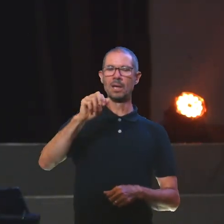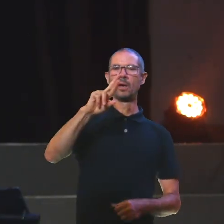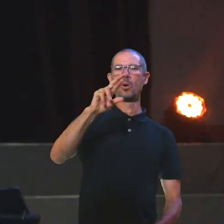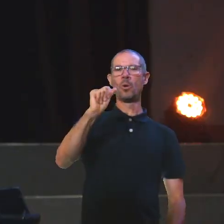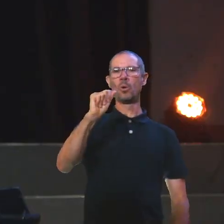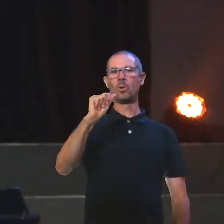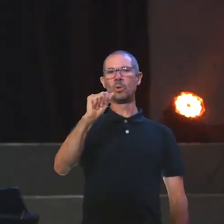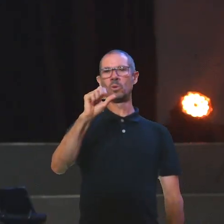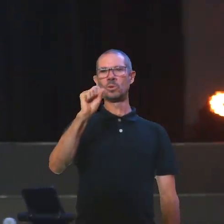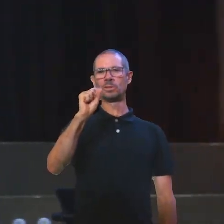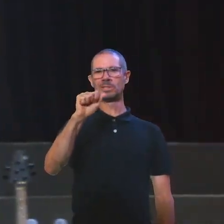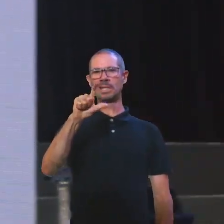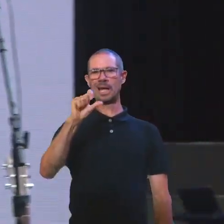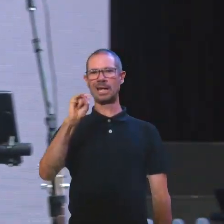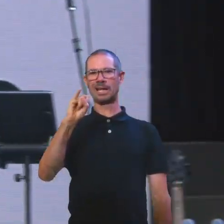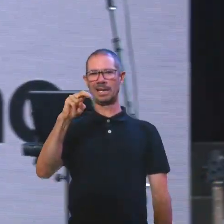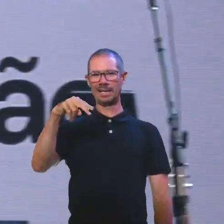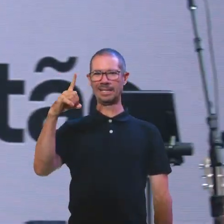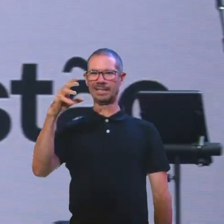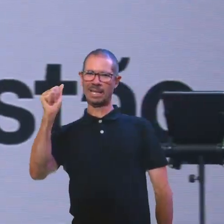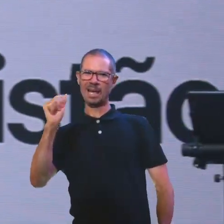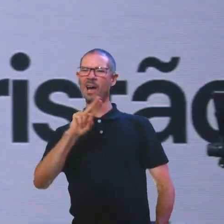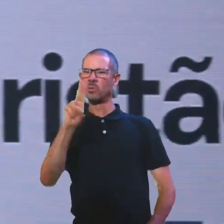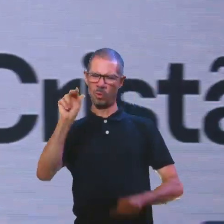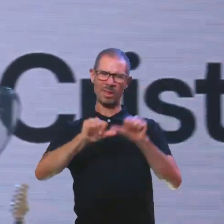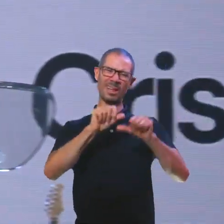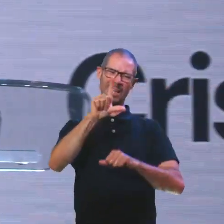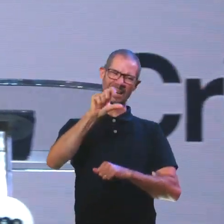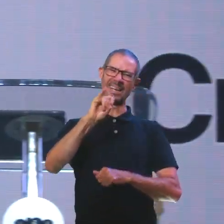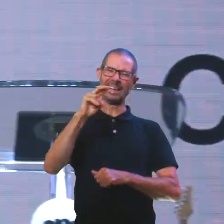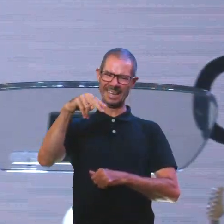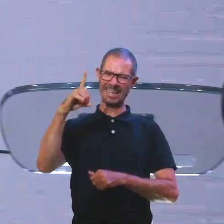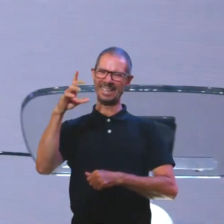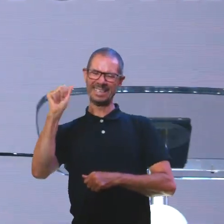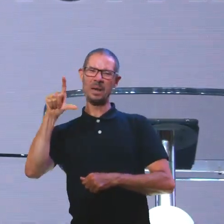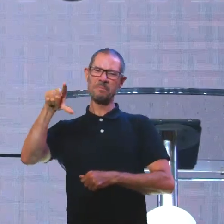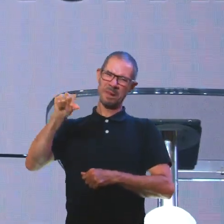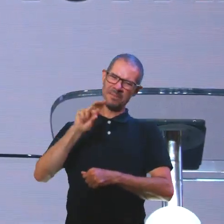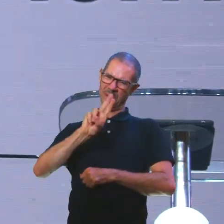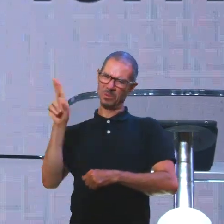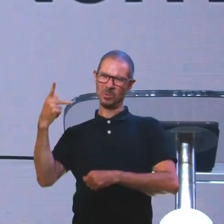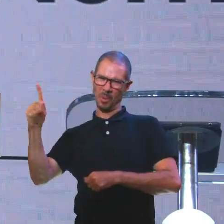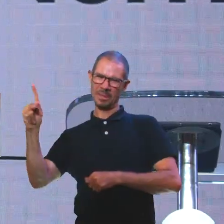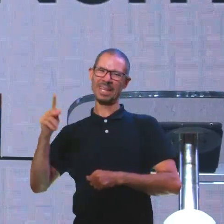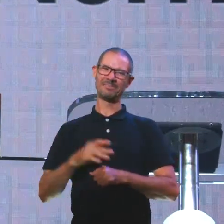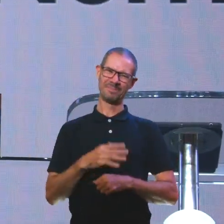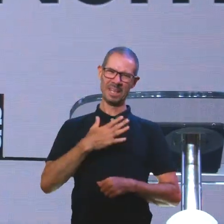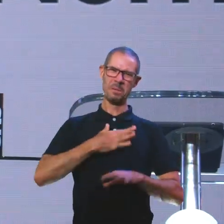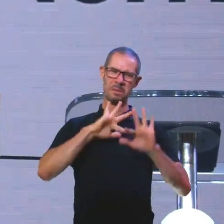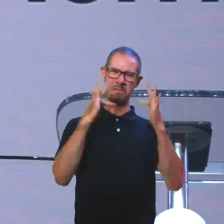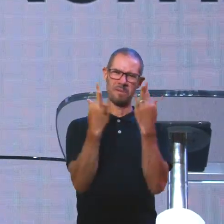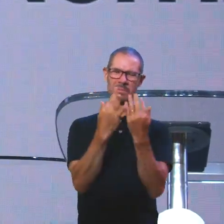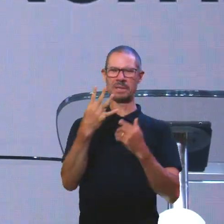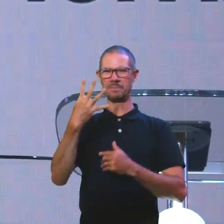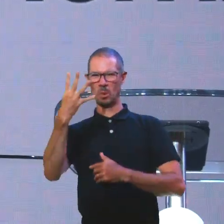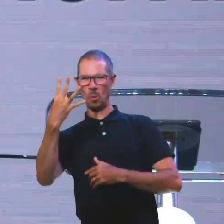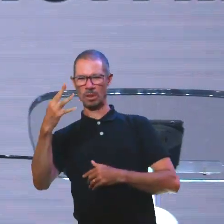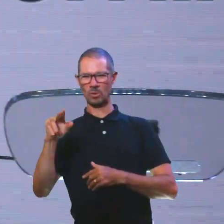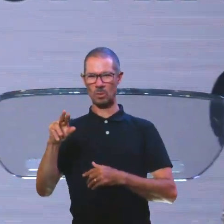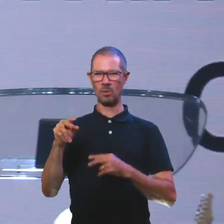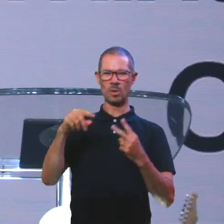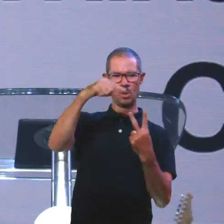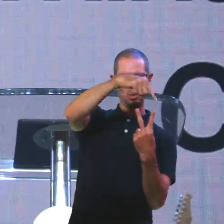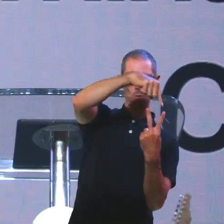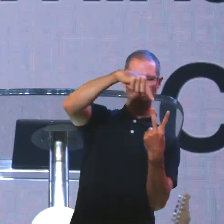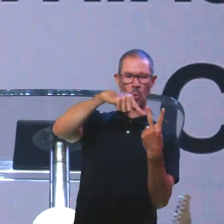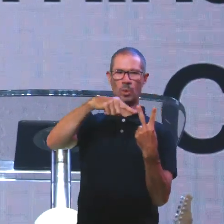nome. Ela prefere ser chamada de Linda. Eu também ia preferir, mas tudo bem. Mas é interessante, gente, porque olha só, na minha família, nos 4 irmãos, 2